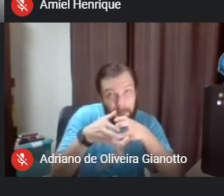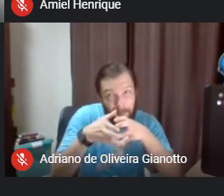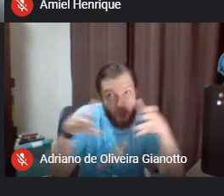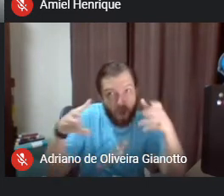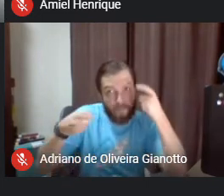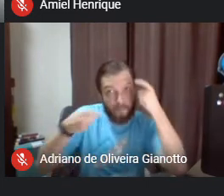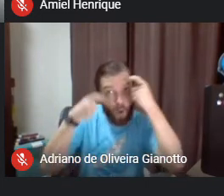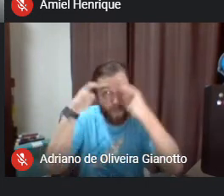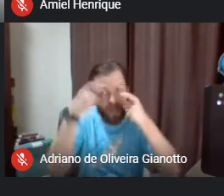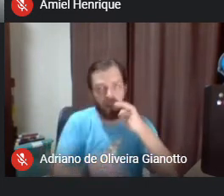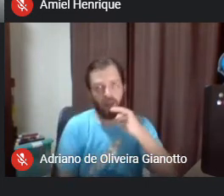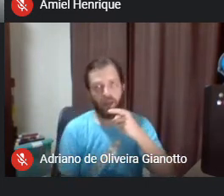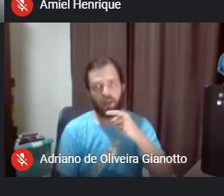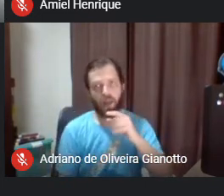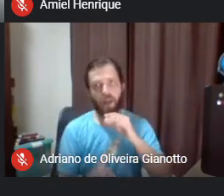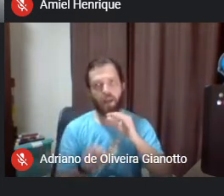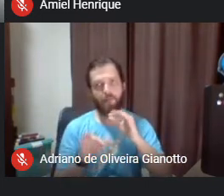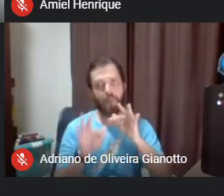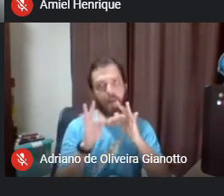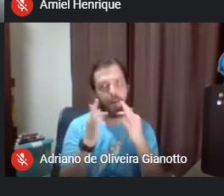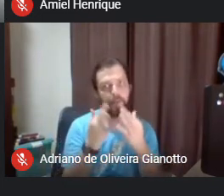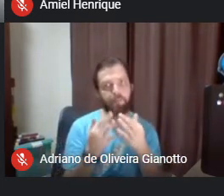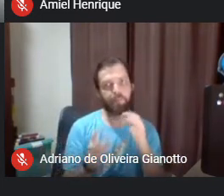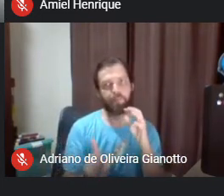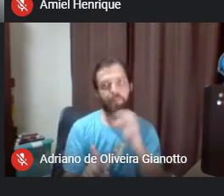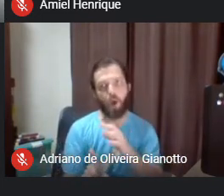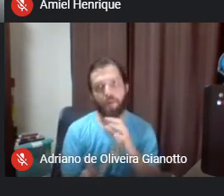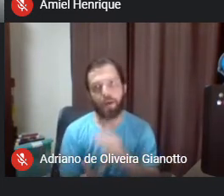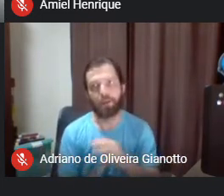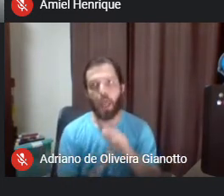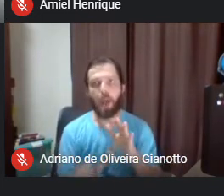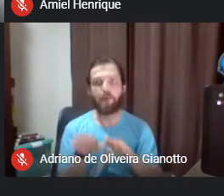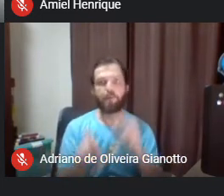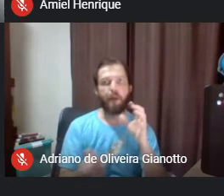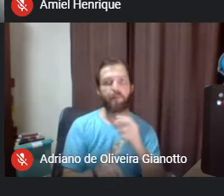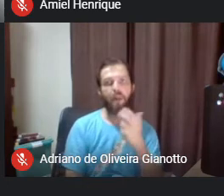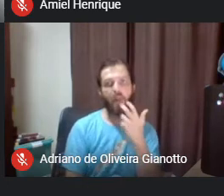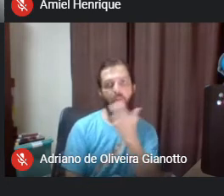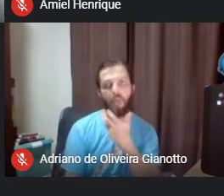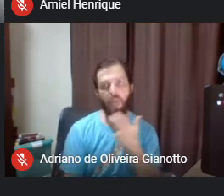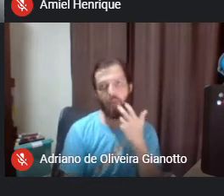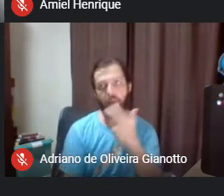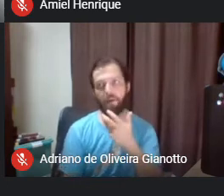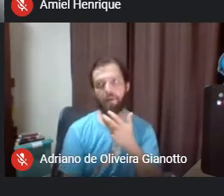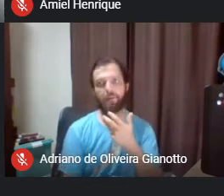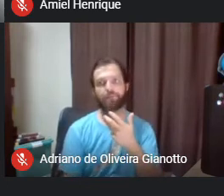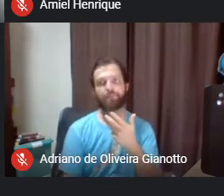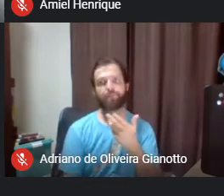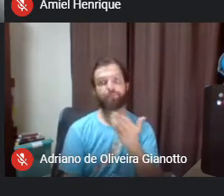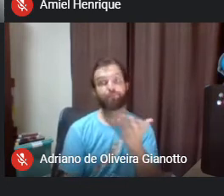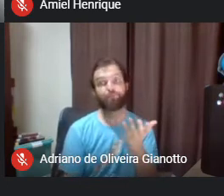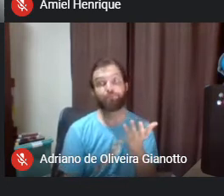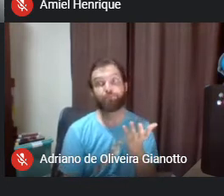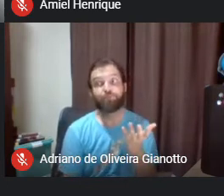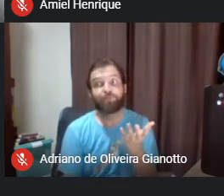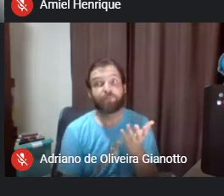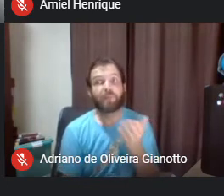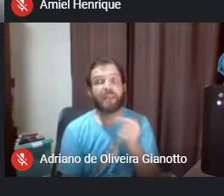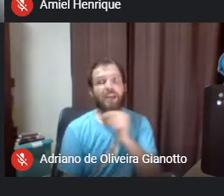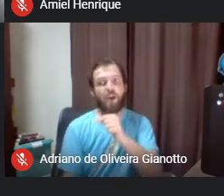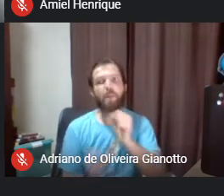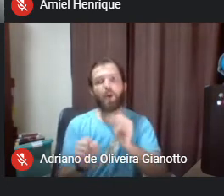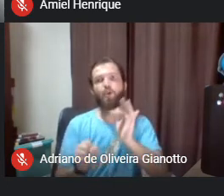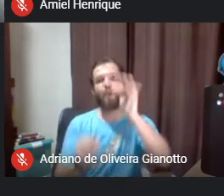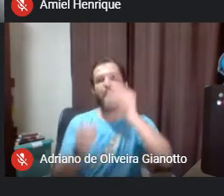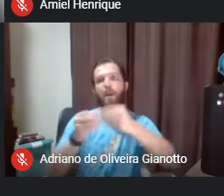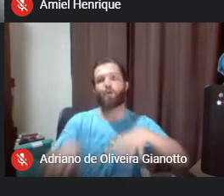e desenvolverem da maneira adequada. A grande maioria, e me preocupa muito, que as famílias acabam recebendo